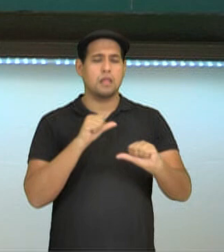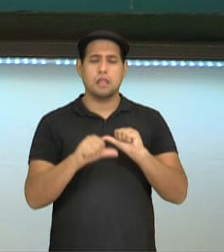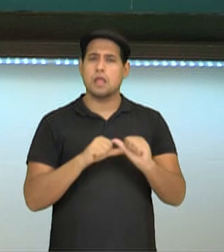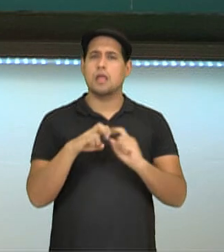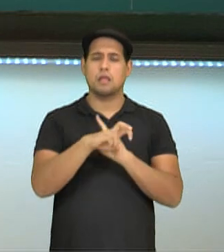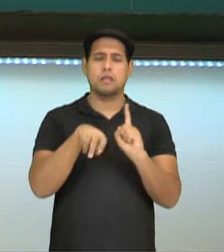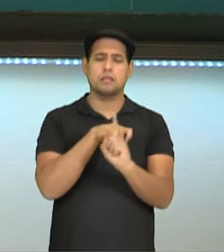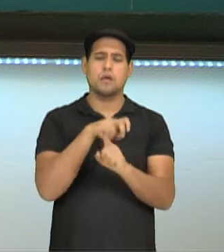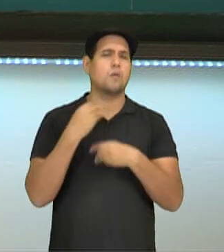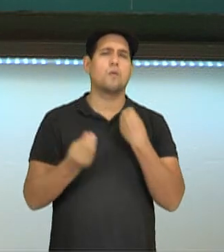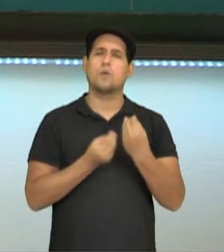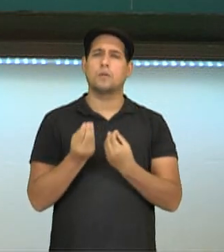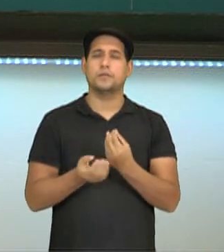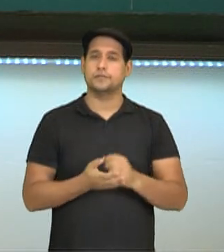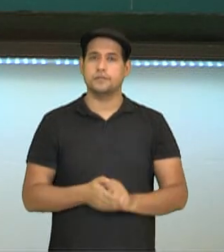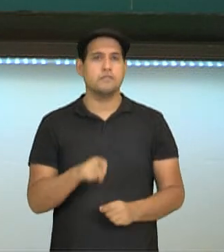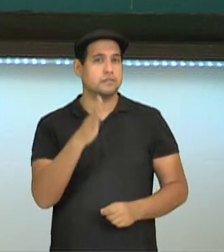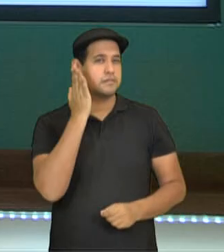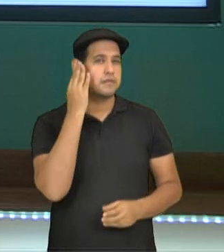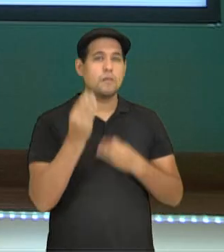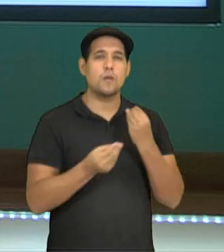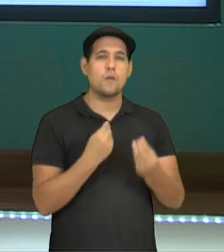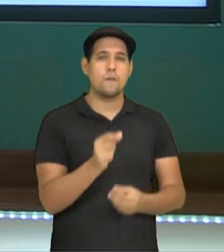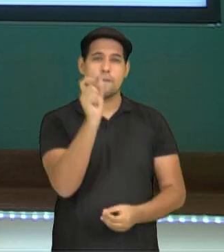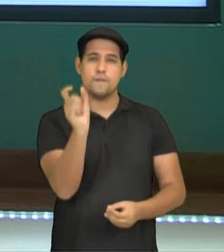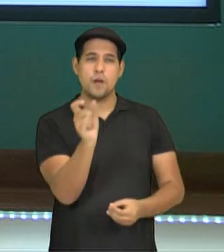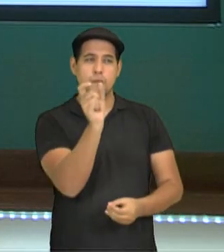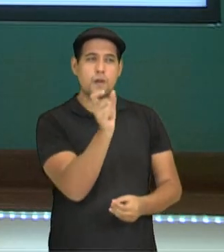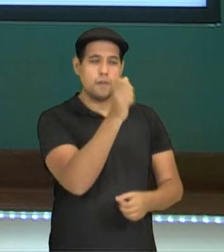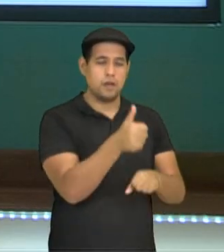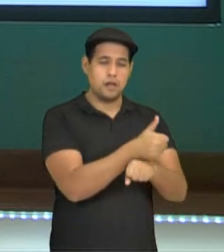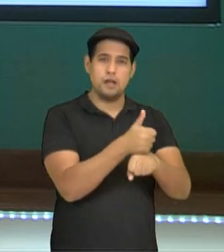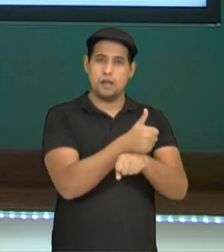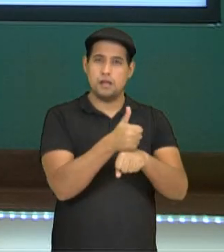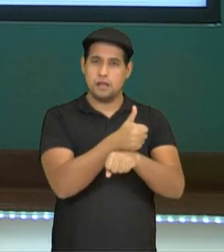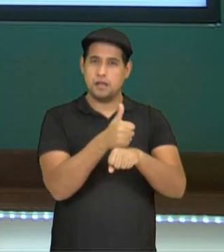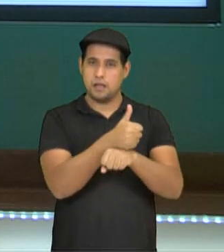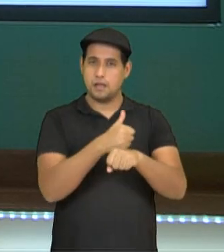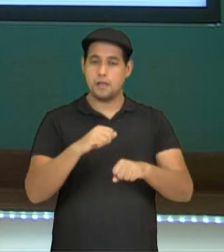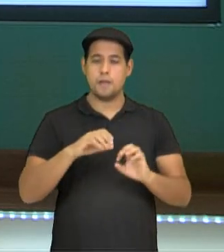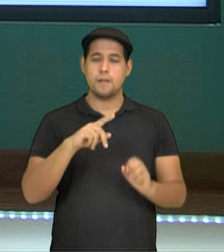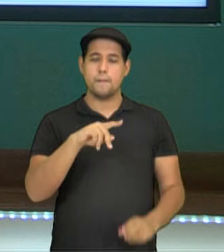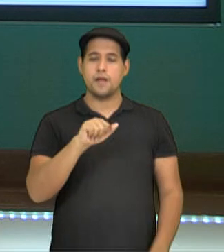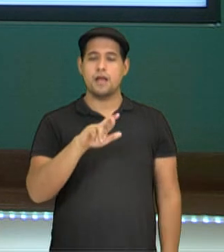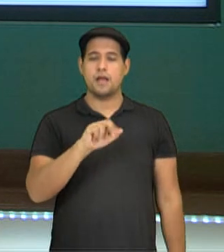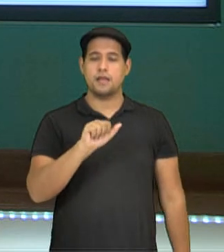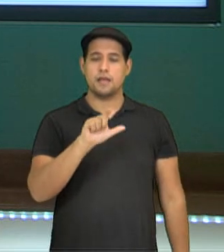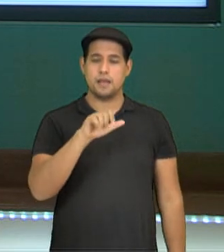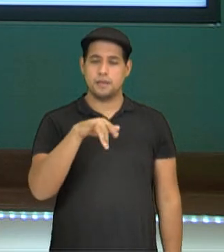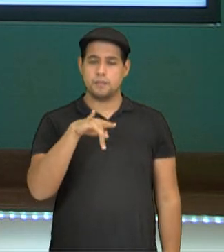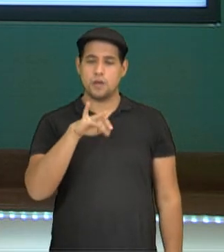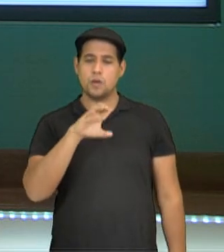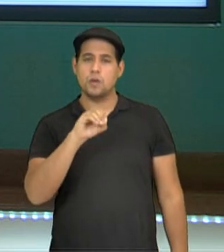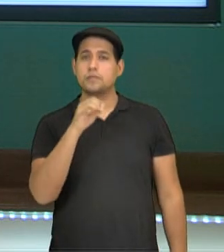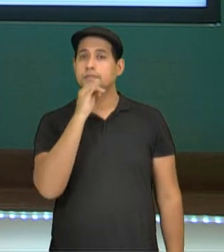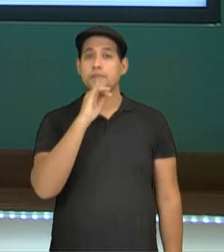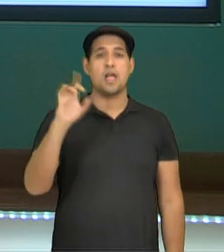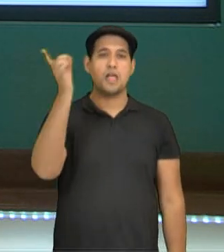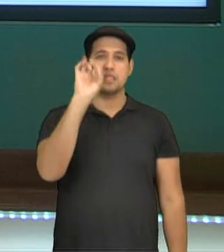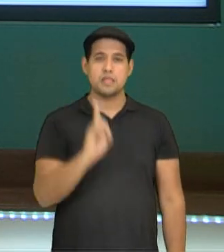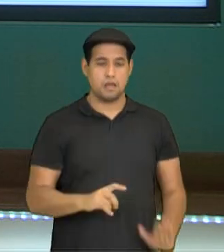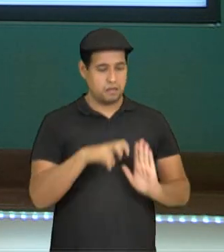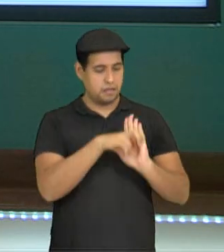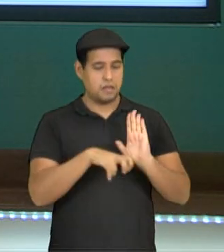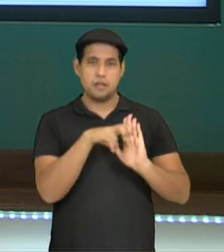atletismo? Sabe como são classificados os atletas do atletismo paralímpico? Quando a gente fala, por exemplo, deficiência